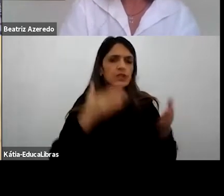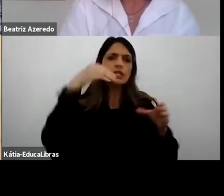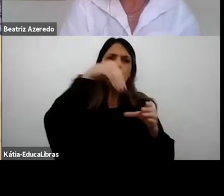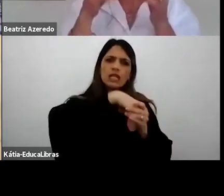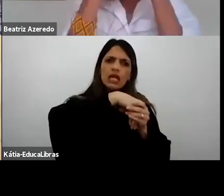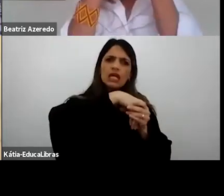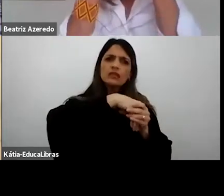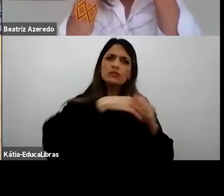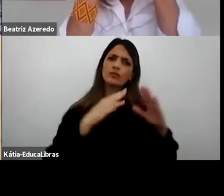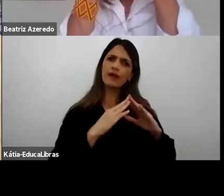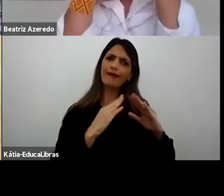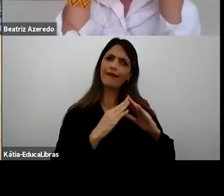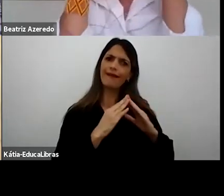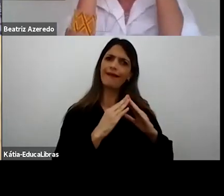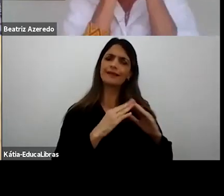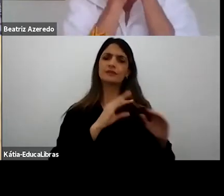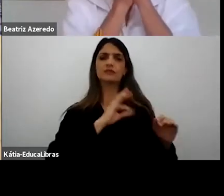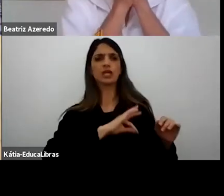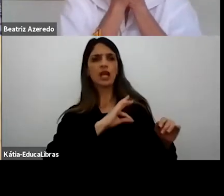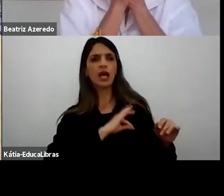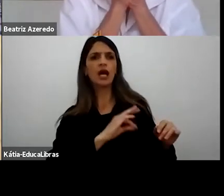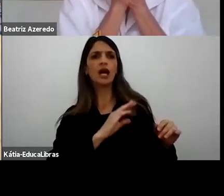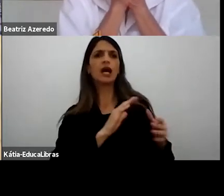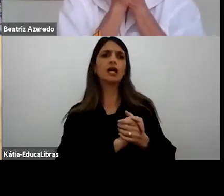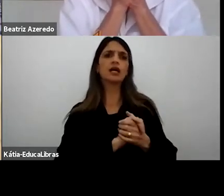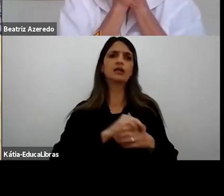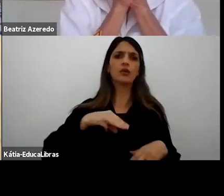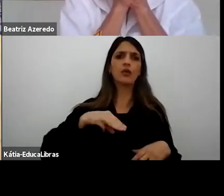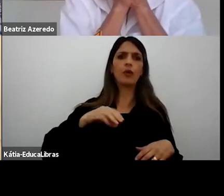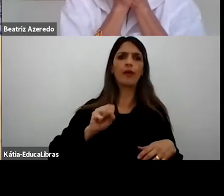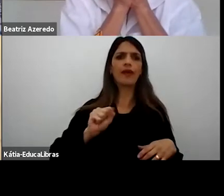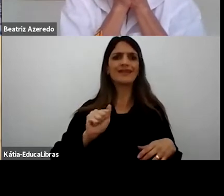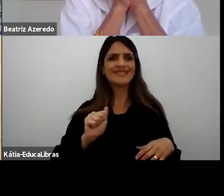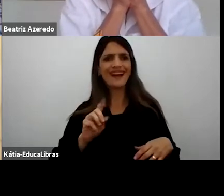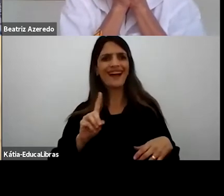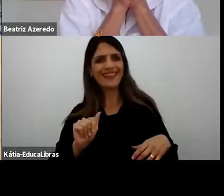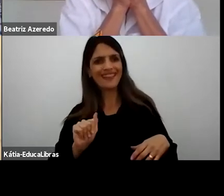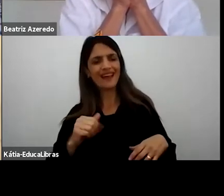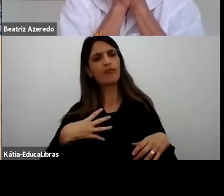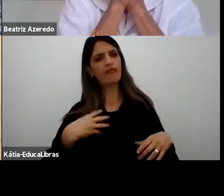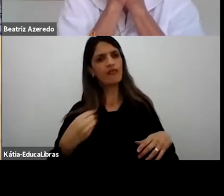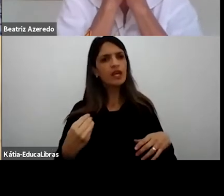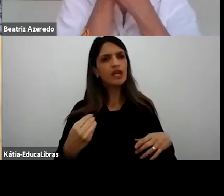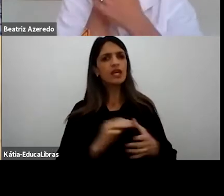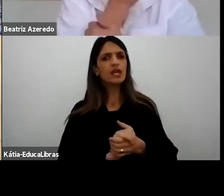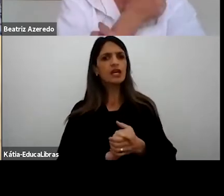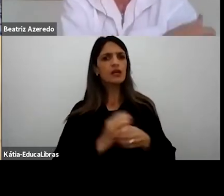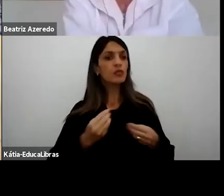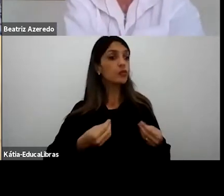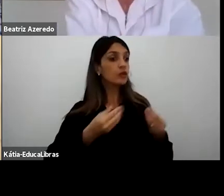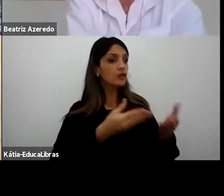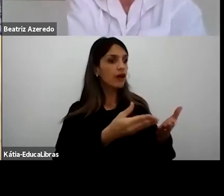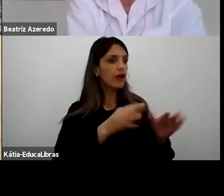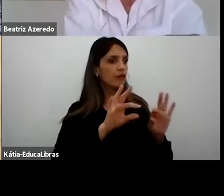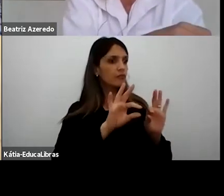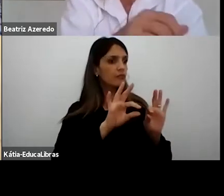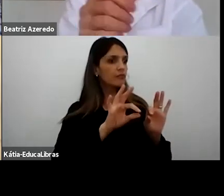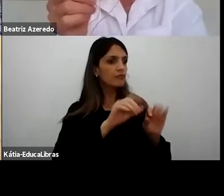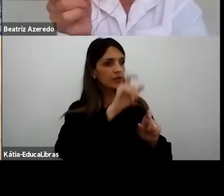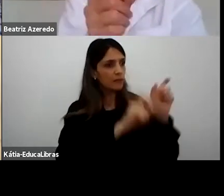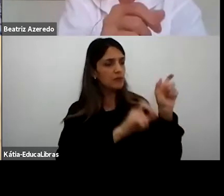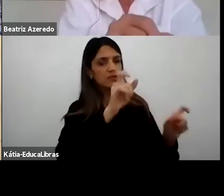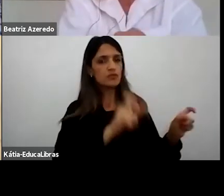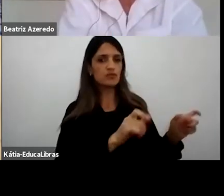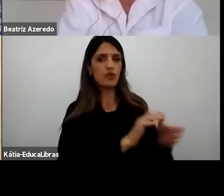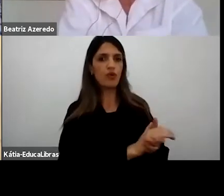nossos salários, com o mesada dos filhos, com o que a gente presenteia para as pessoas, levando